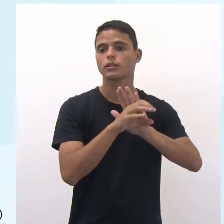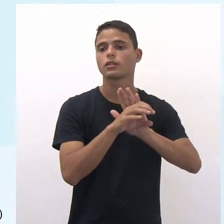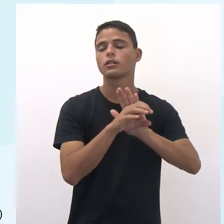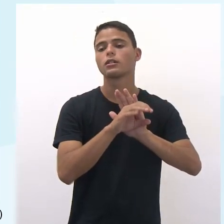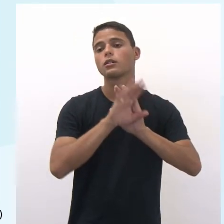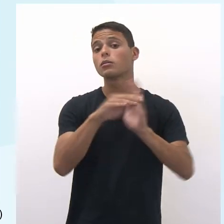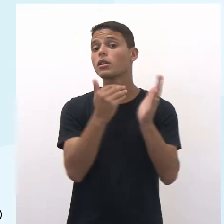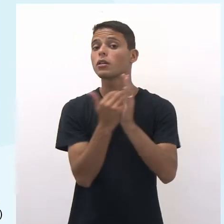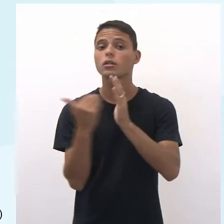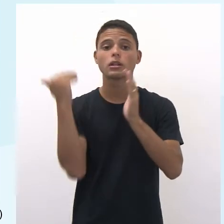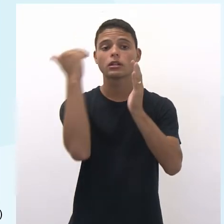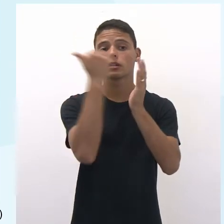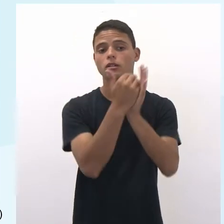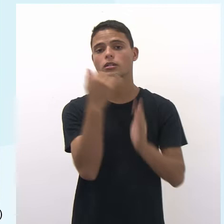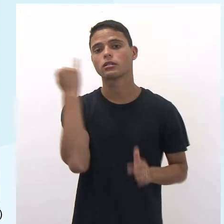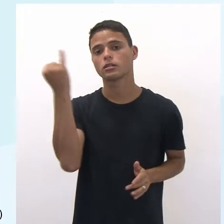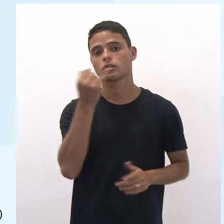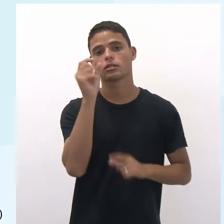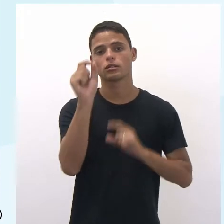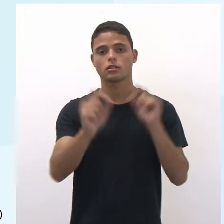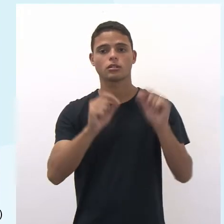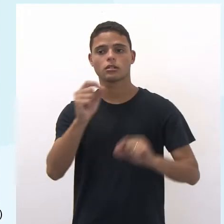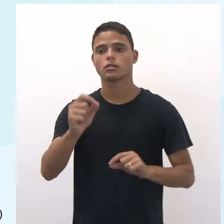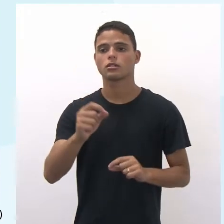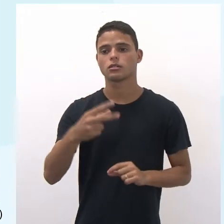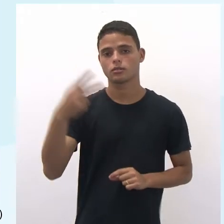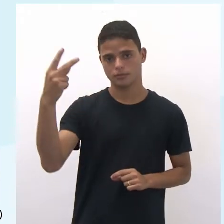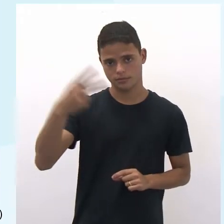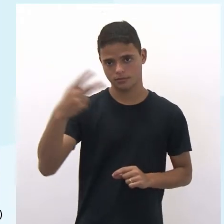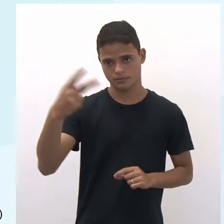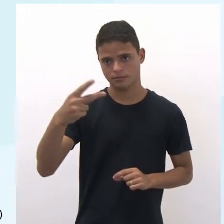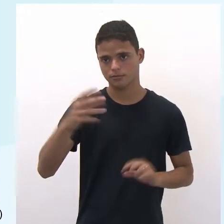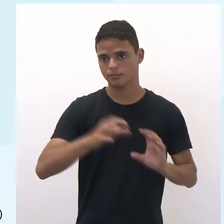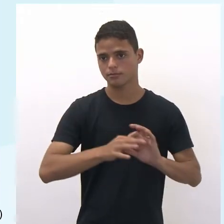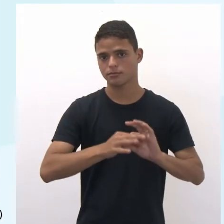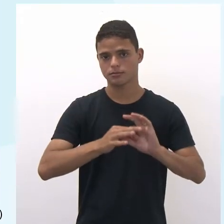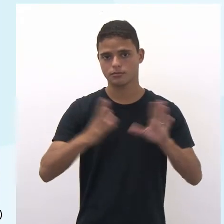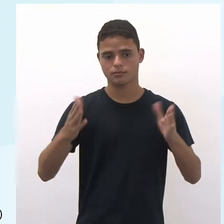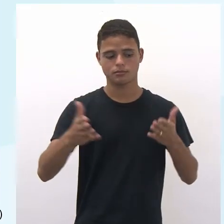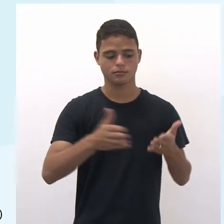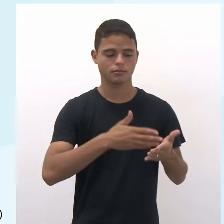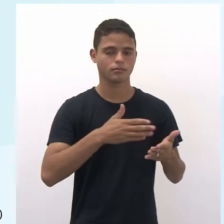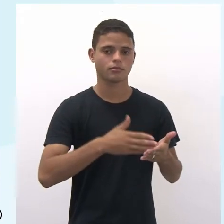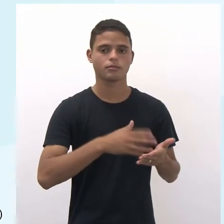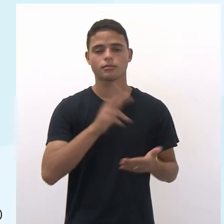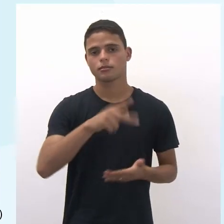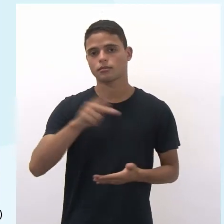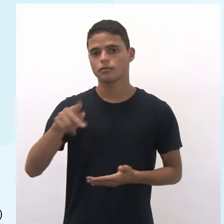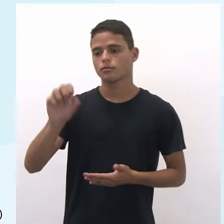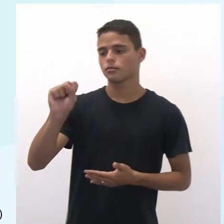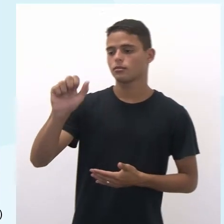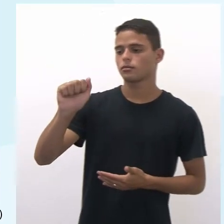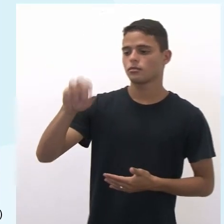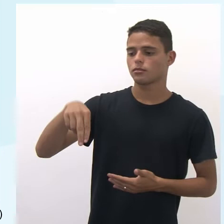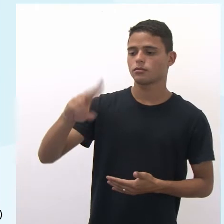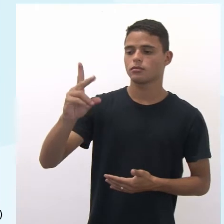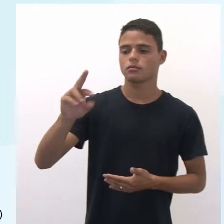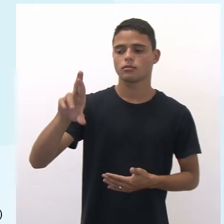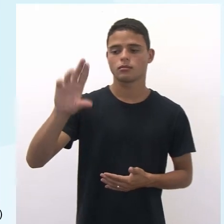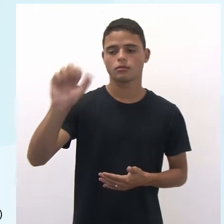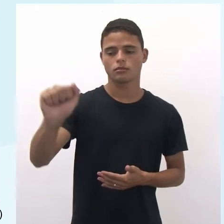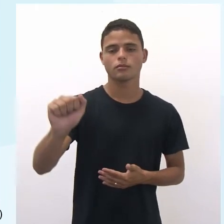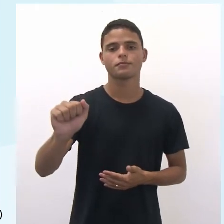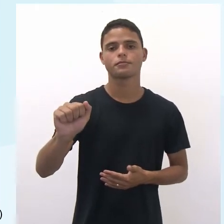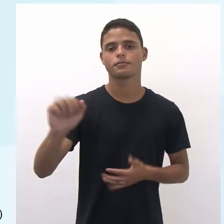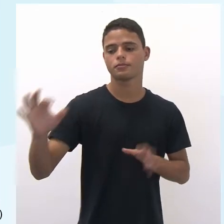mais importante é que esses dois itens que está disponível no caderno, professora Sandra, está alinhado e aqui